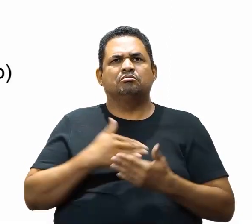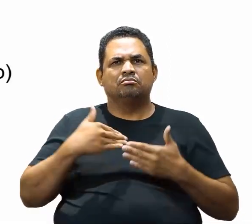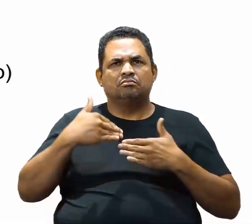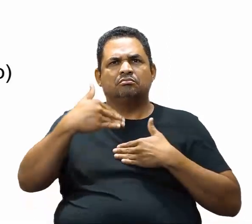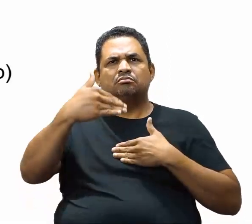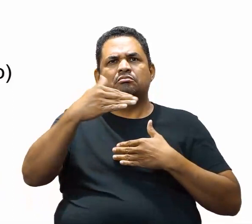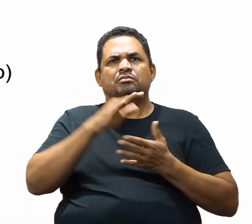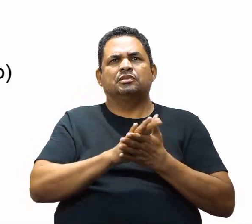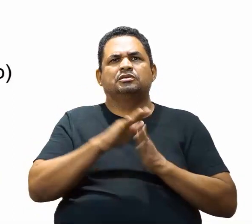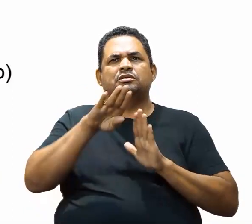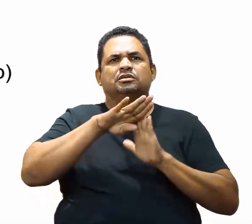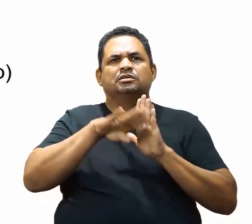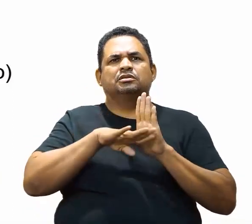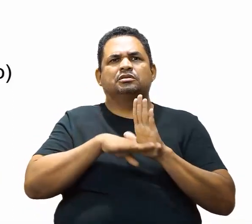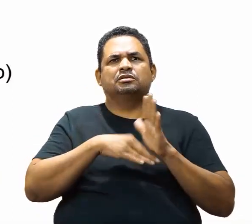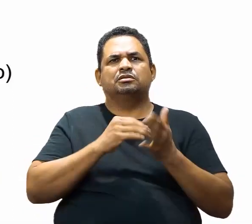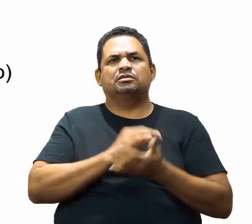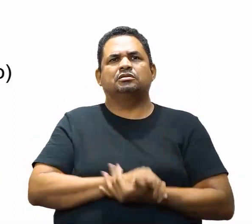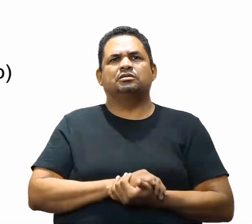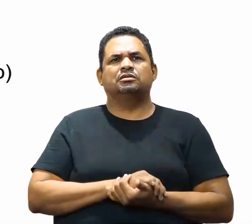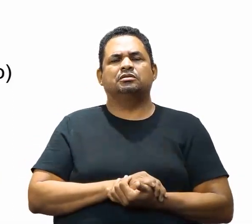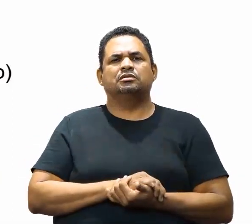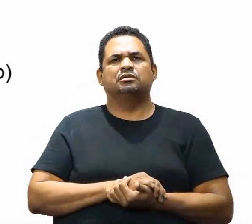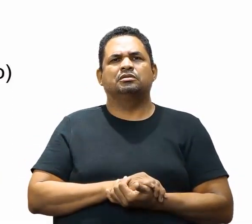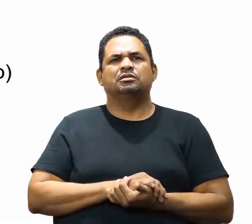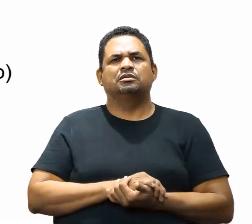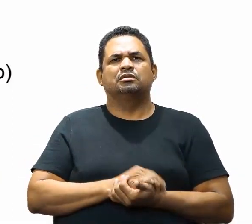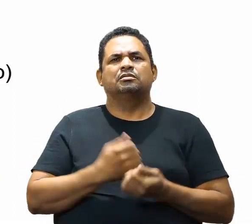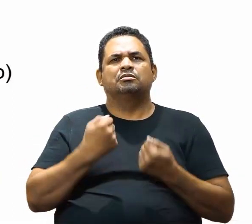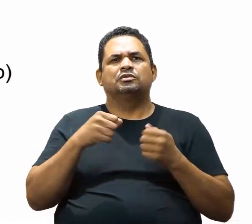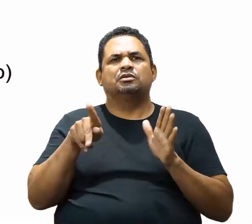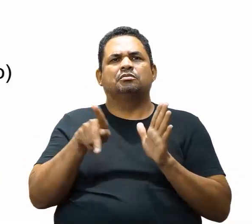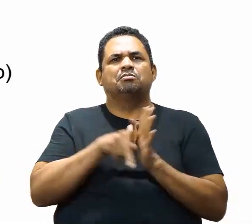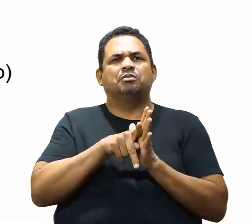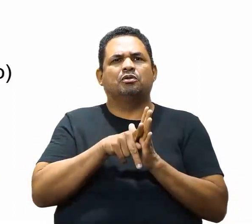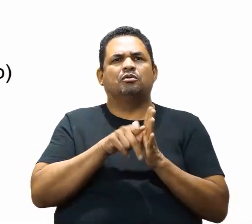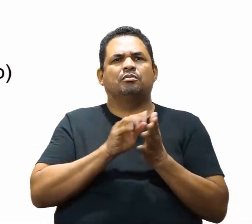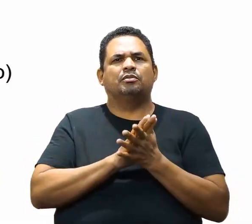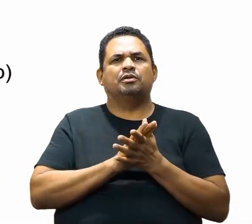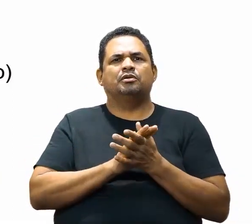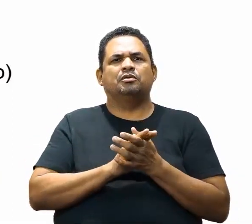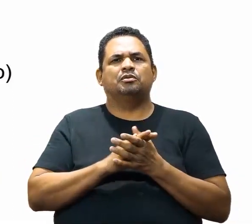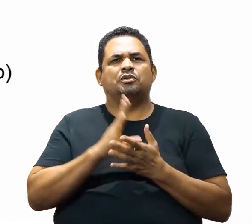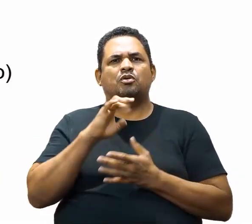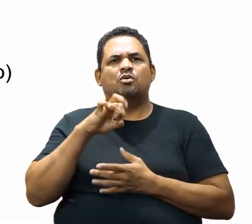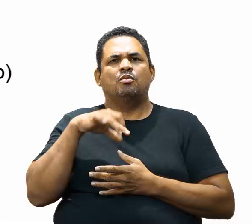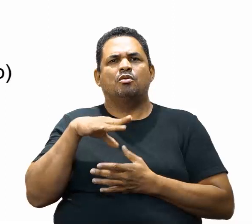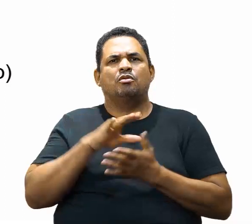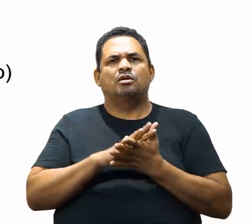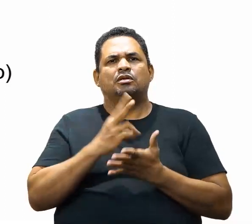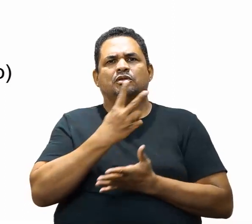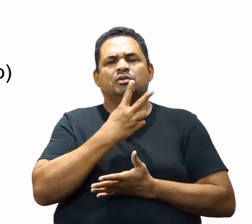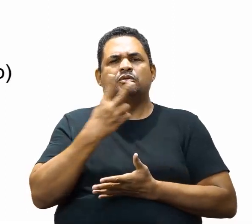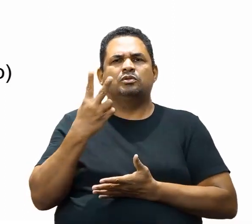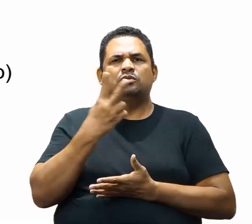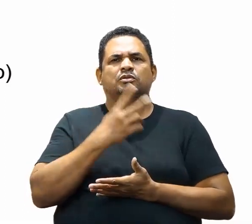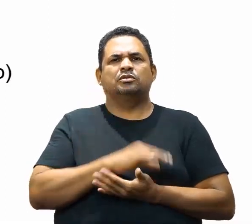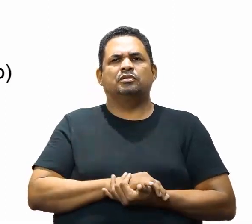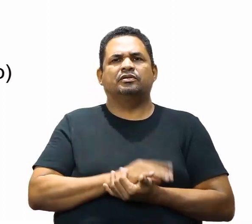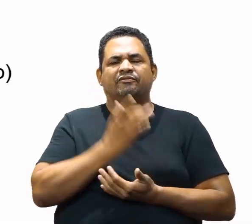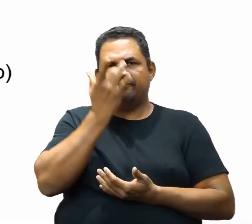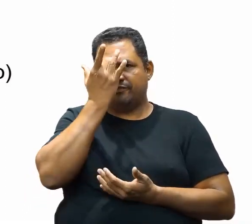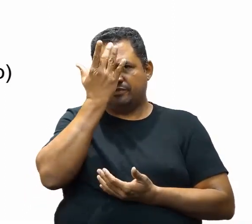as classificações, né? Isso. Então ele pode ser próprio e comum. Ele sempre vem em duplinha, né? Bacana, é mais fácil. O bacana